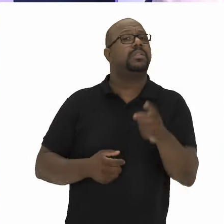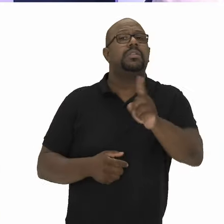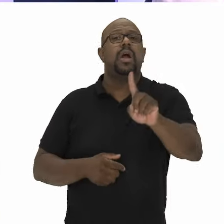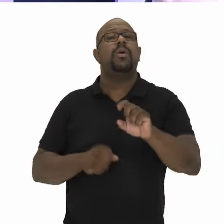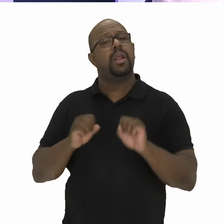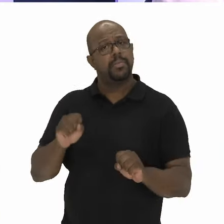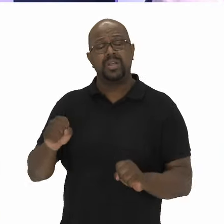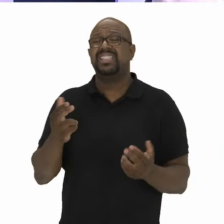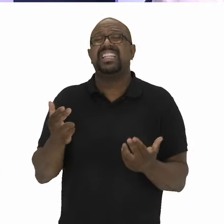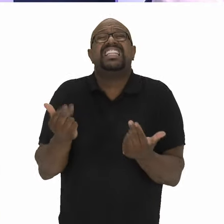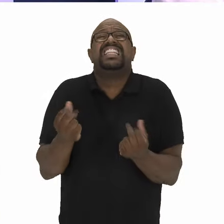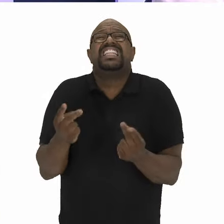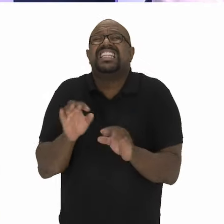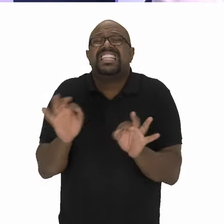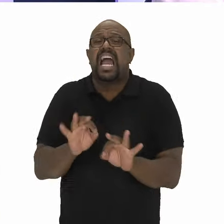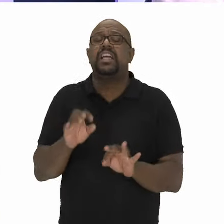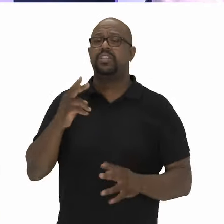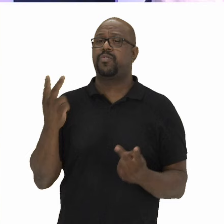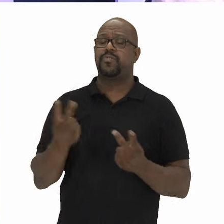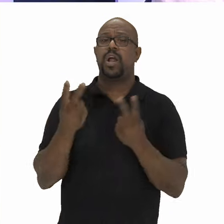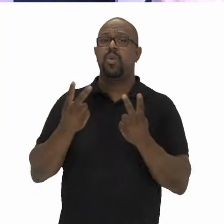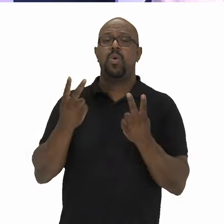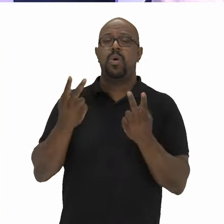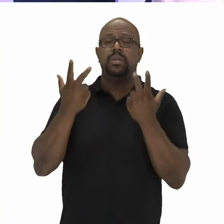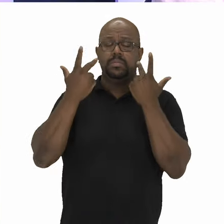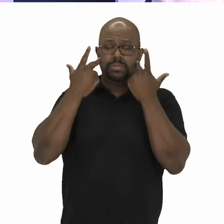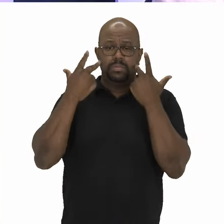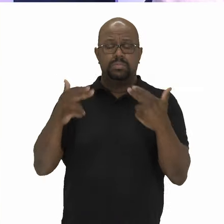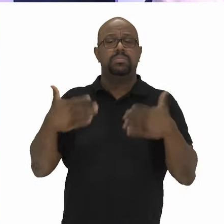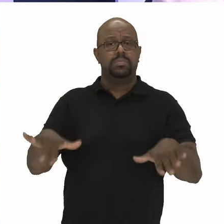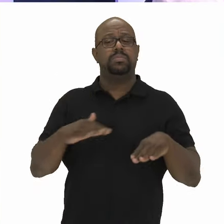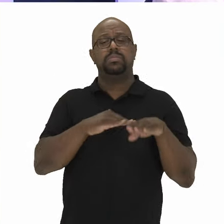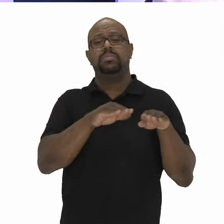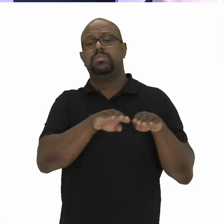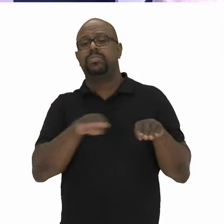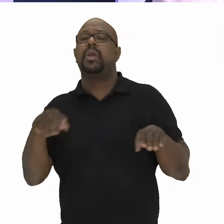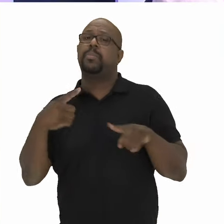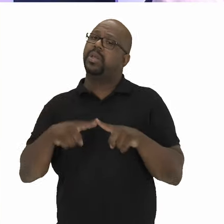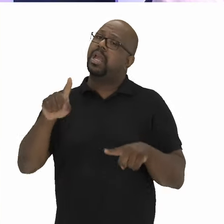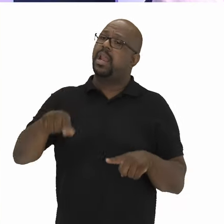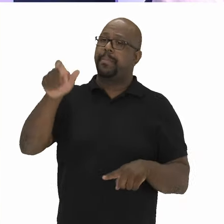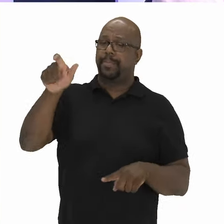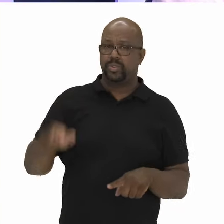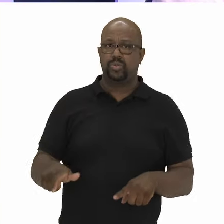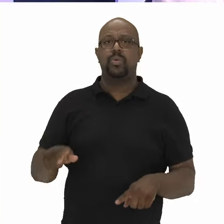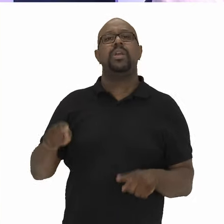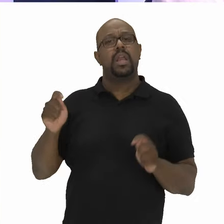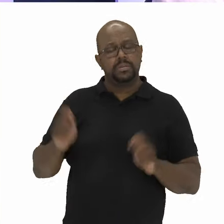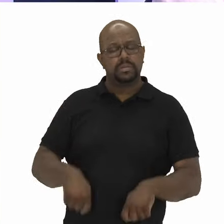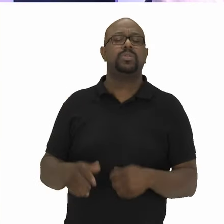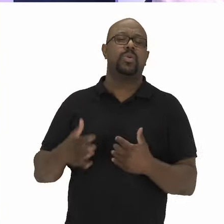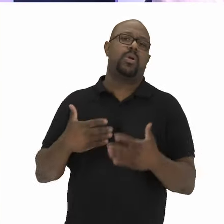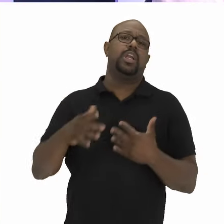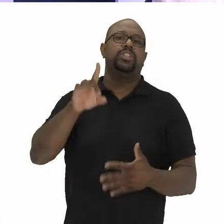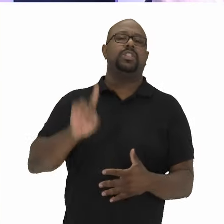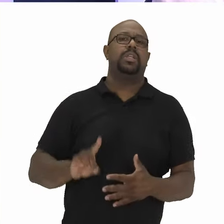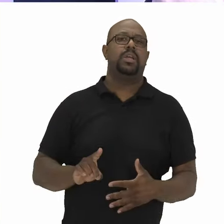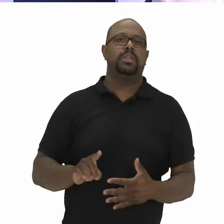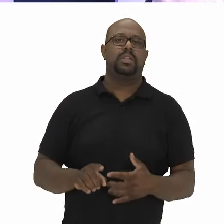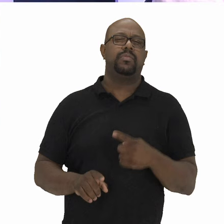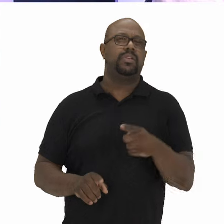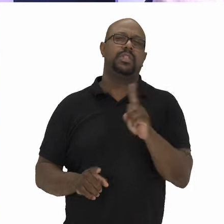ser maravilhosa não ela pode não ser nada disso seu valor tá mantido porque ela é uma pessoa e é sujeito de todo